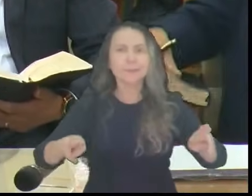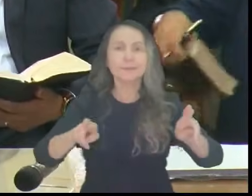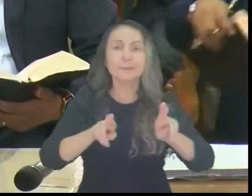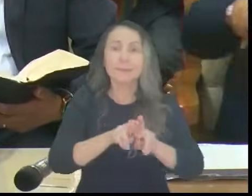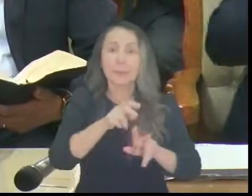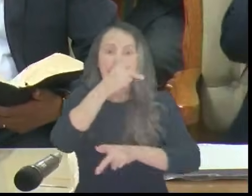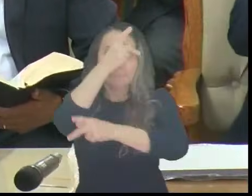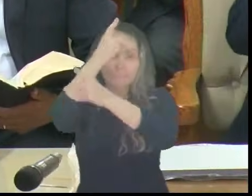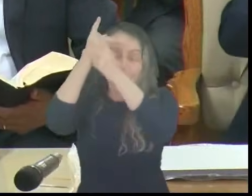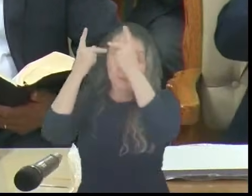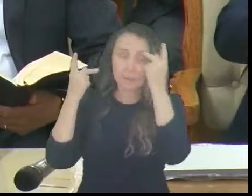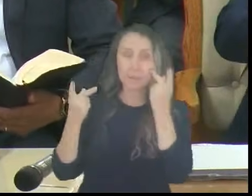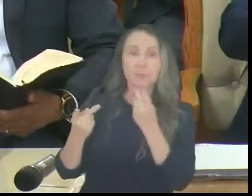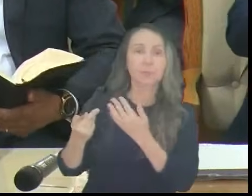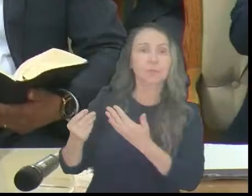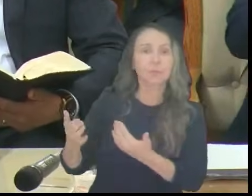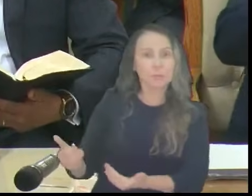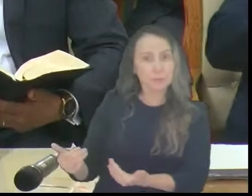jovens resgatados,